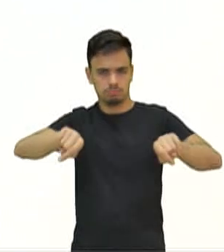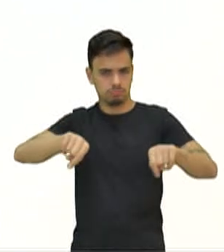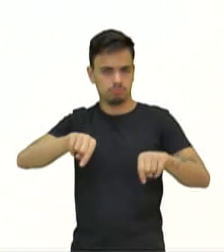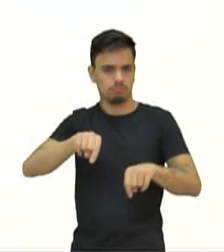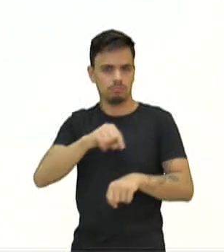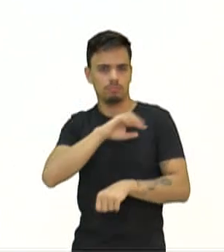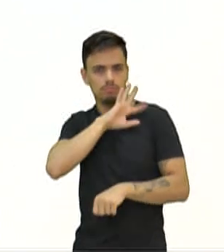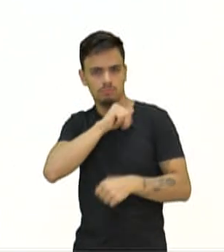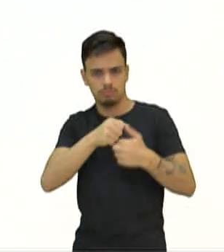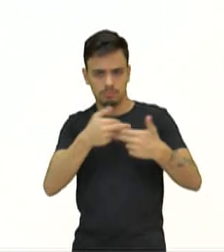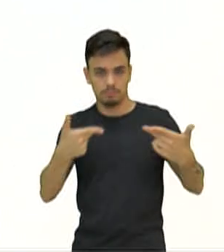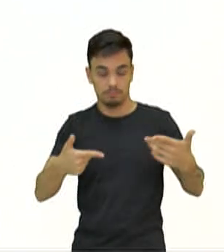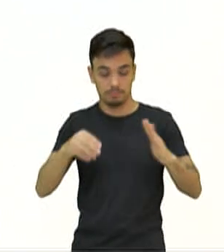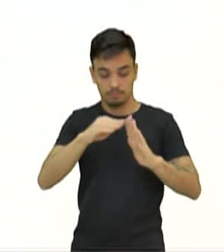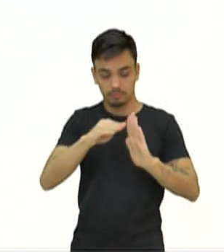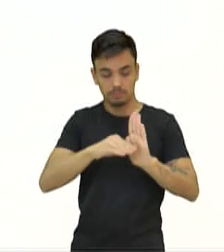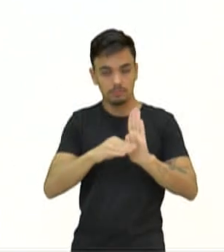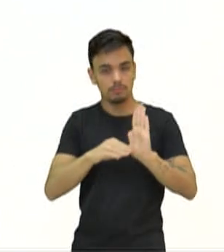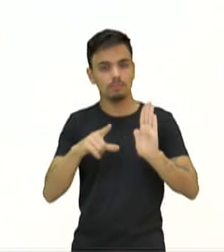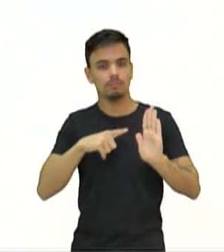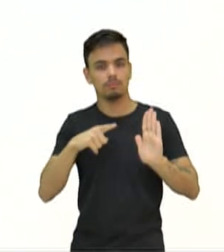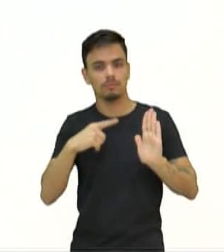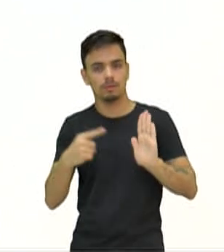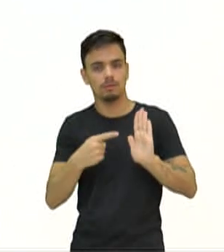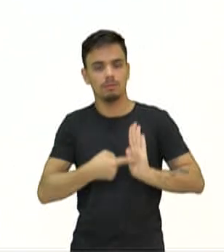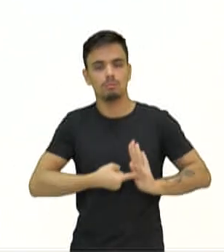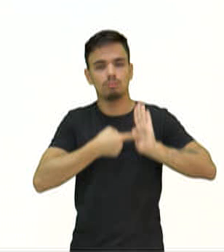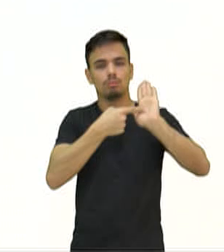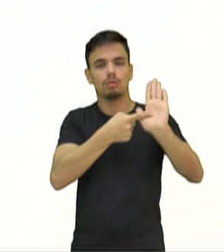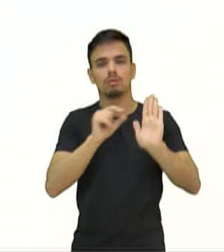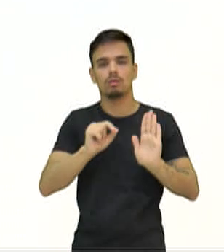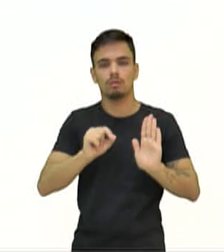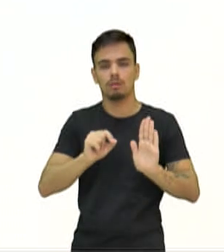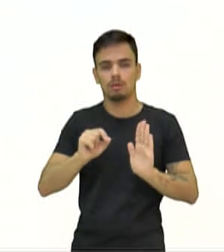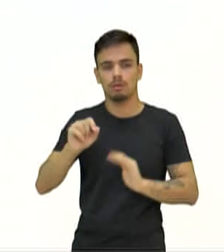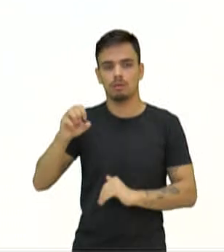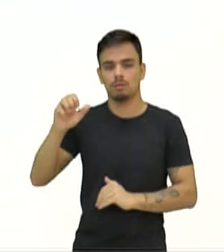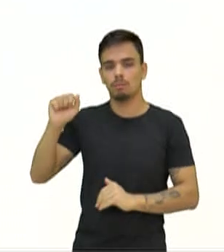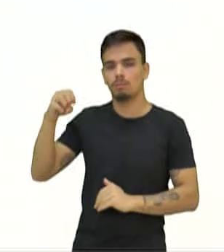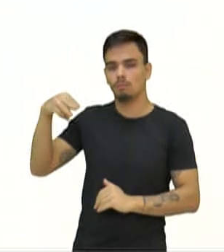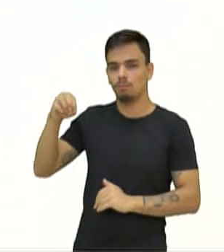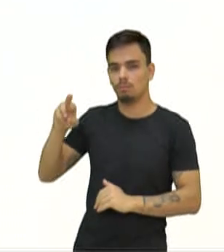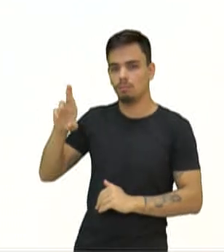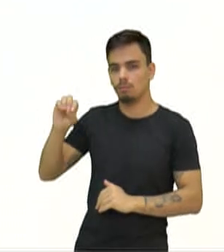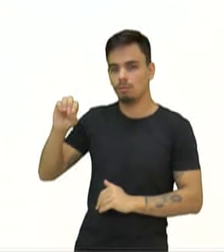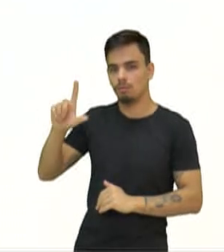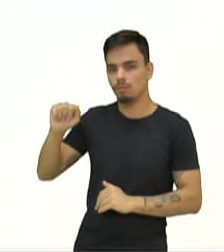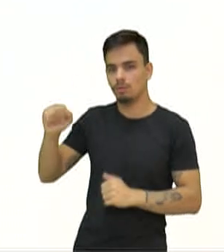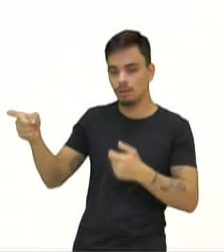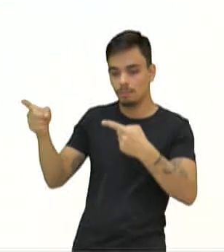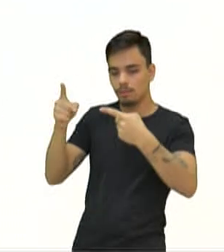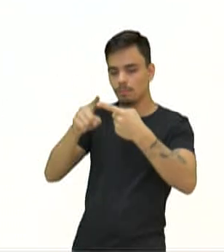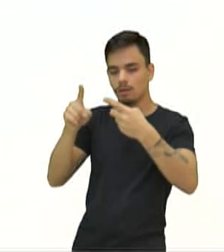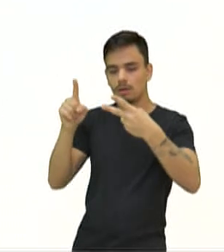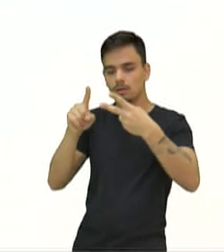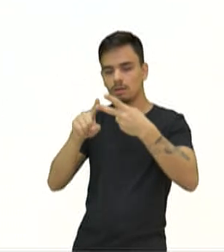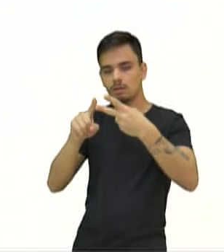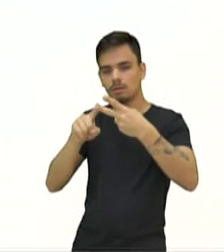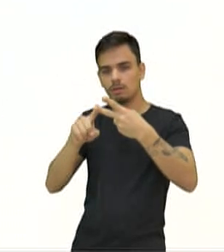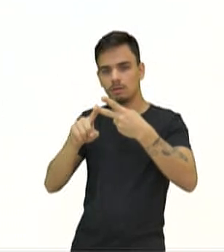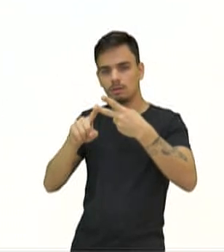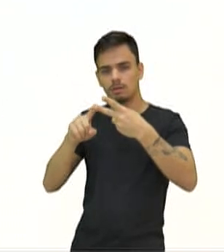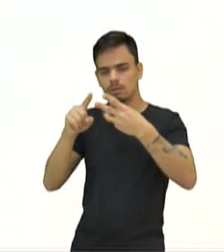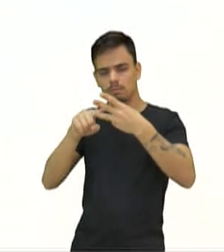ali. Entre essas etapas, pode se destacar a mórula, aquela primeira, a blástula, aquela segunda, a